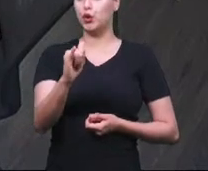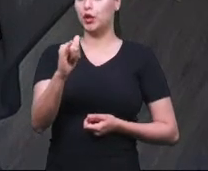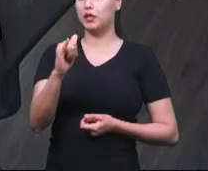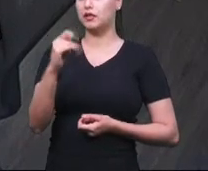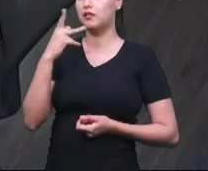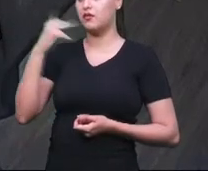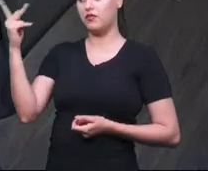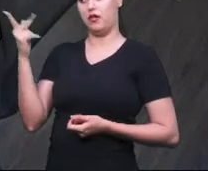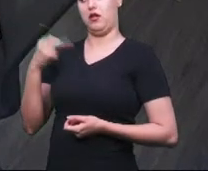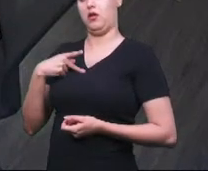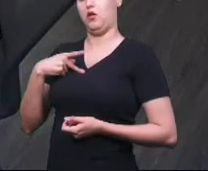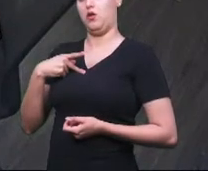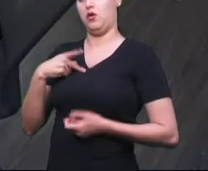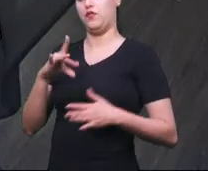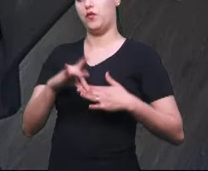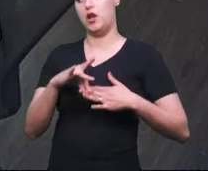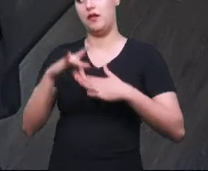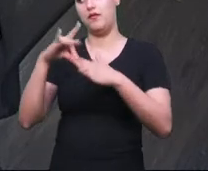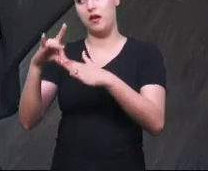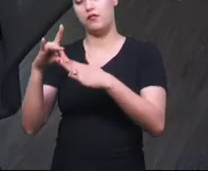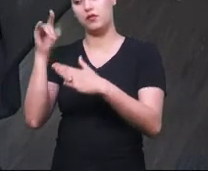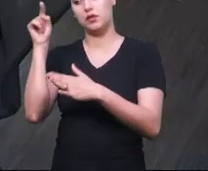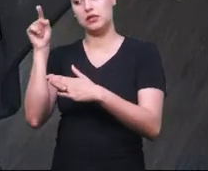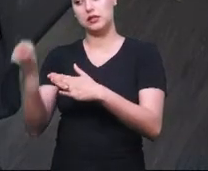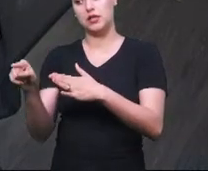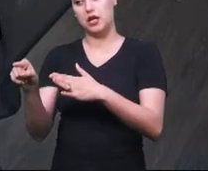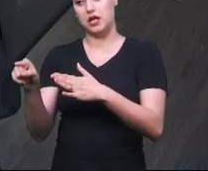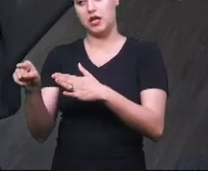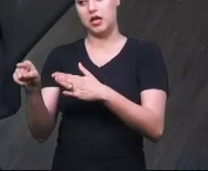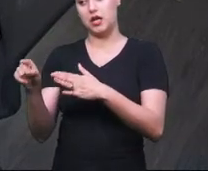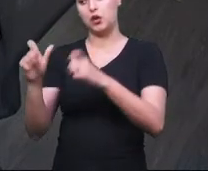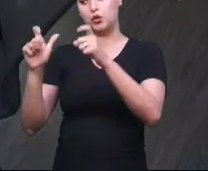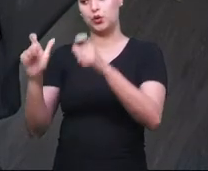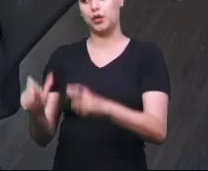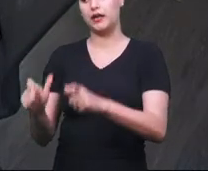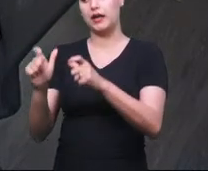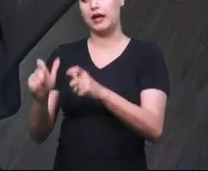vou te levar onde está a sua escolhida.